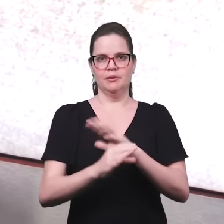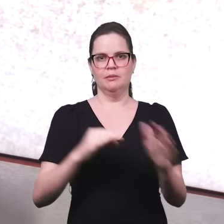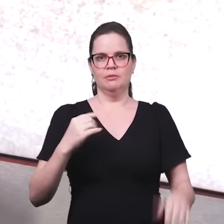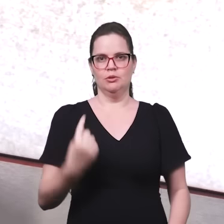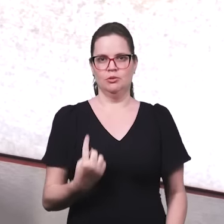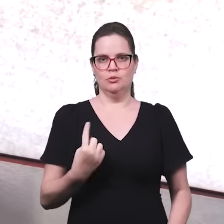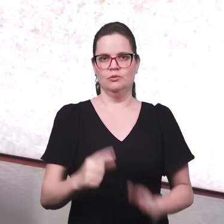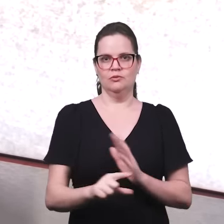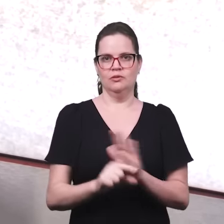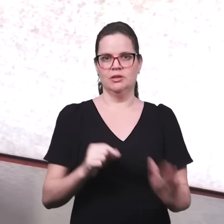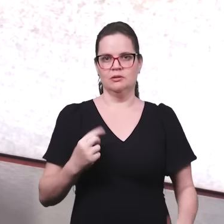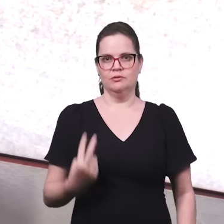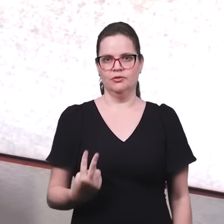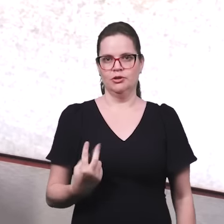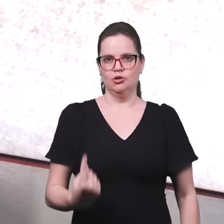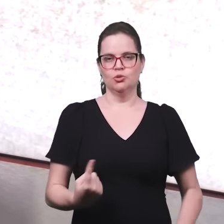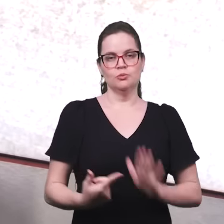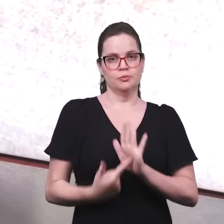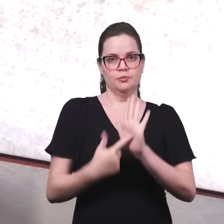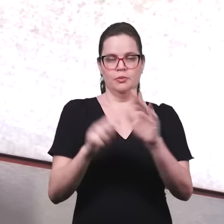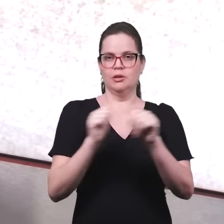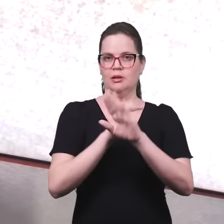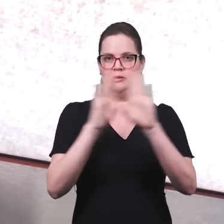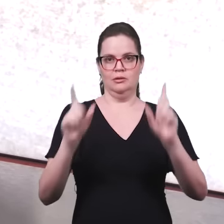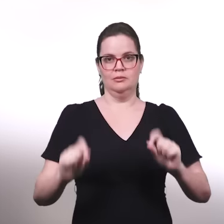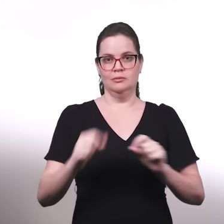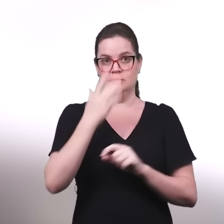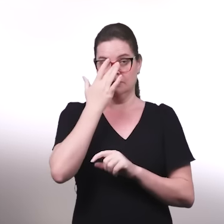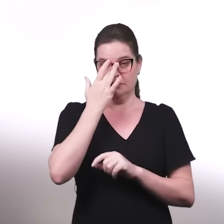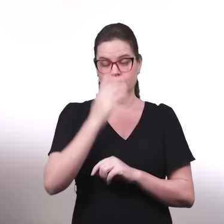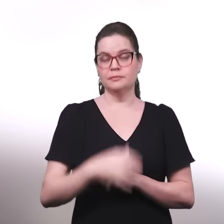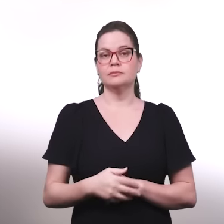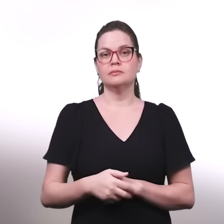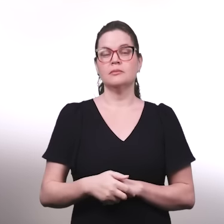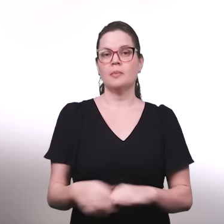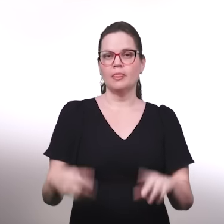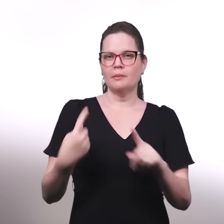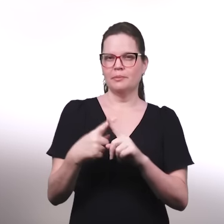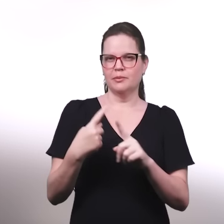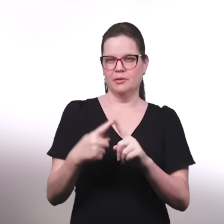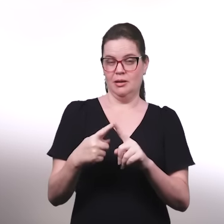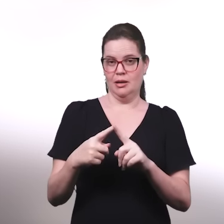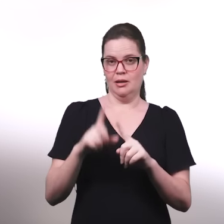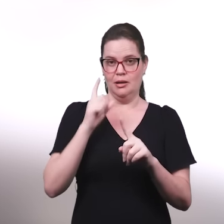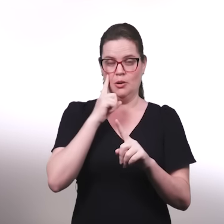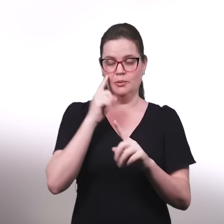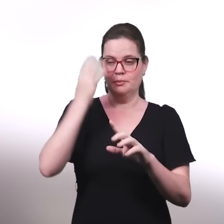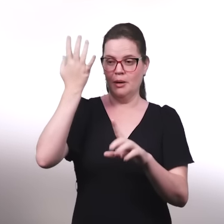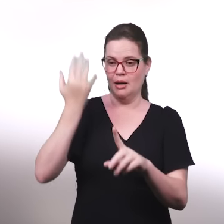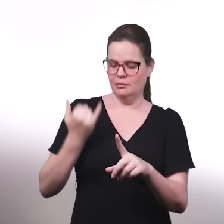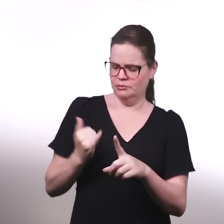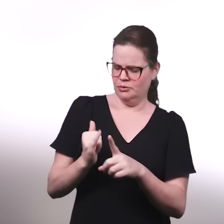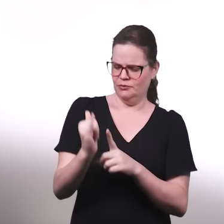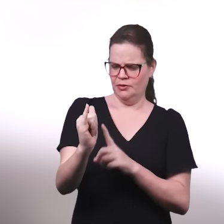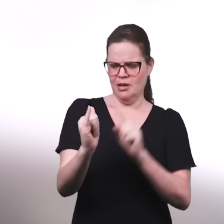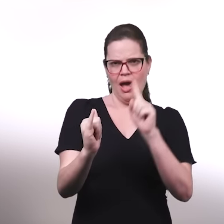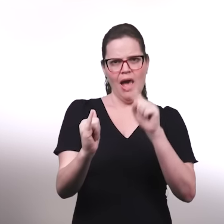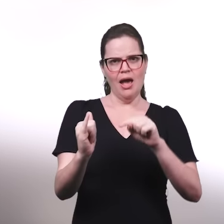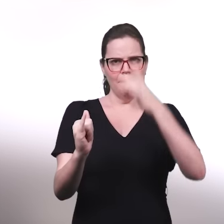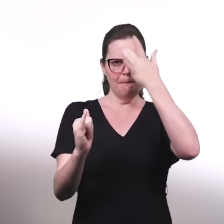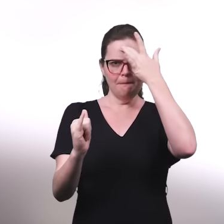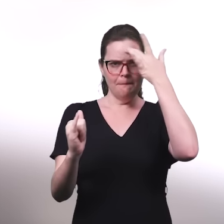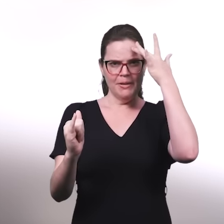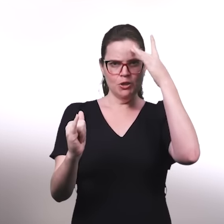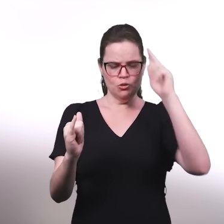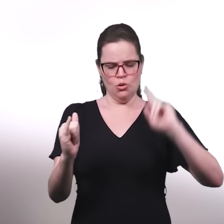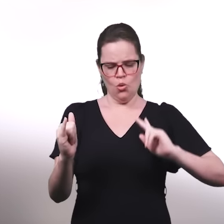o versículo 21, ele escreveu exatamente assim. Porque a profecia nunca foi